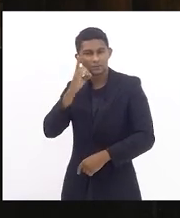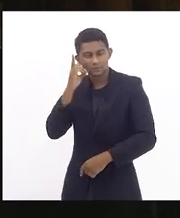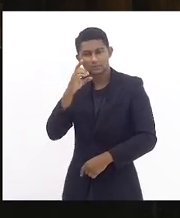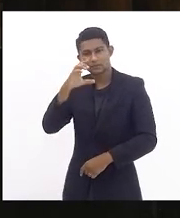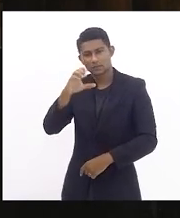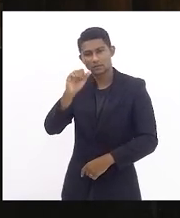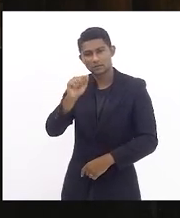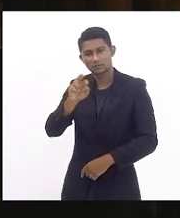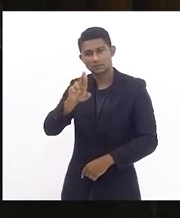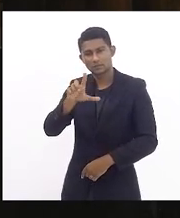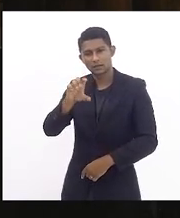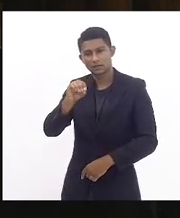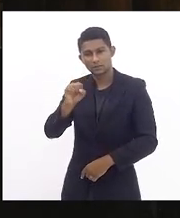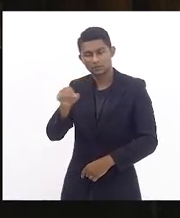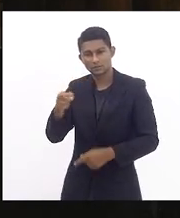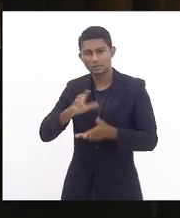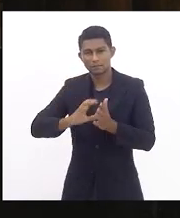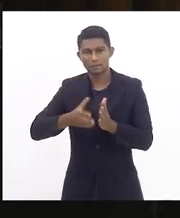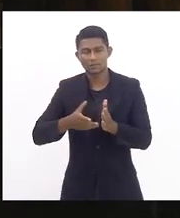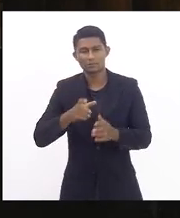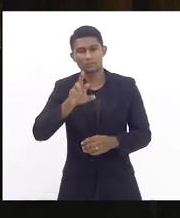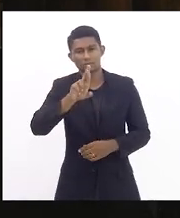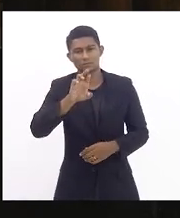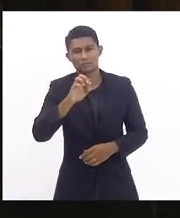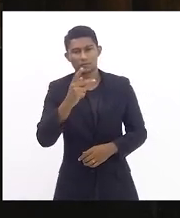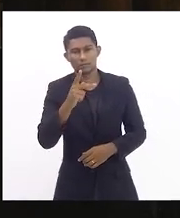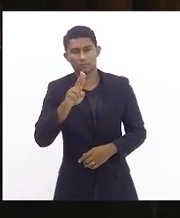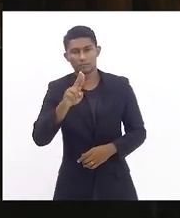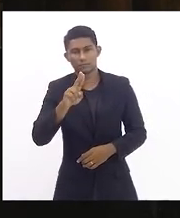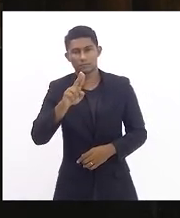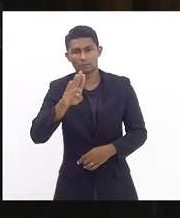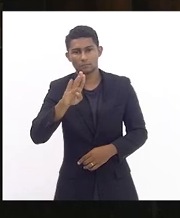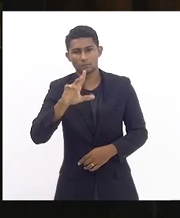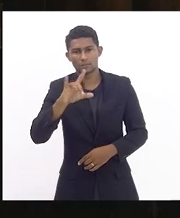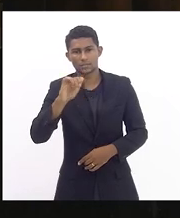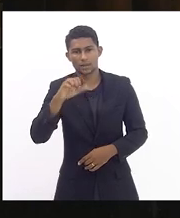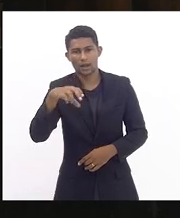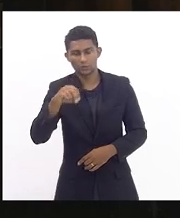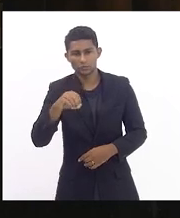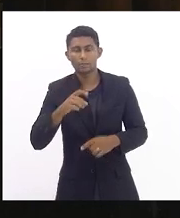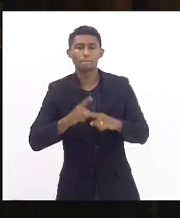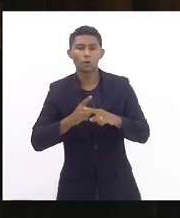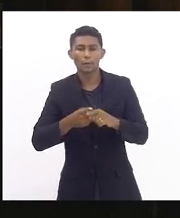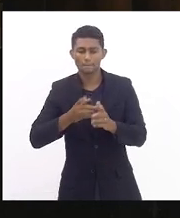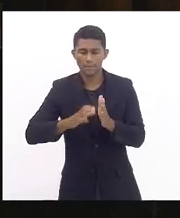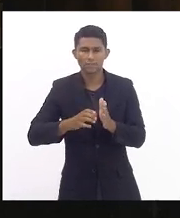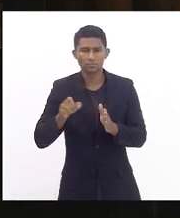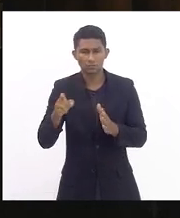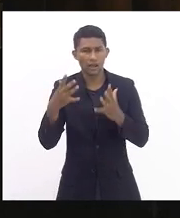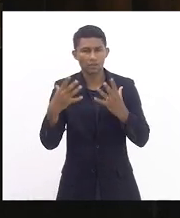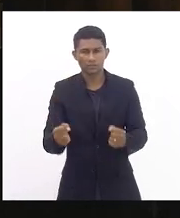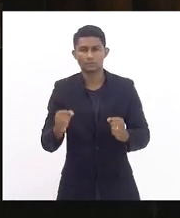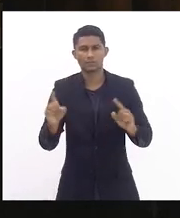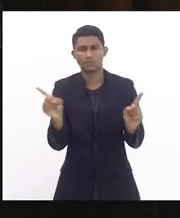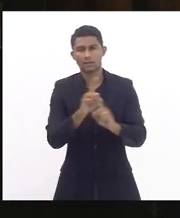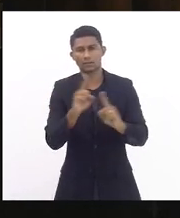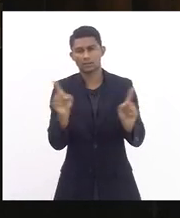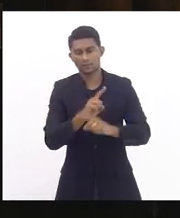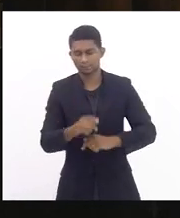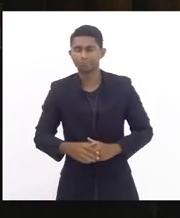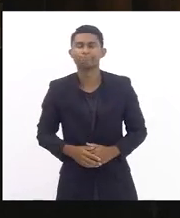bancada, nosso partido republicano, porque o republicano ele não aceita isso, esse tipo